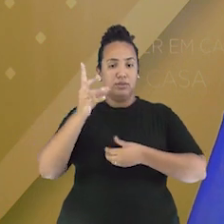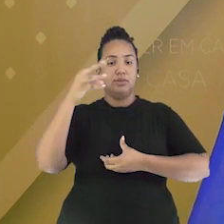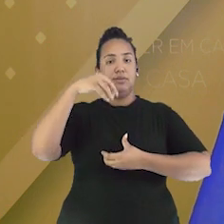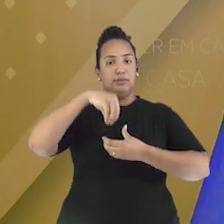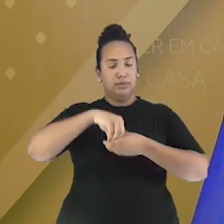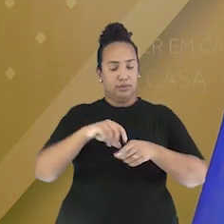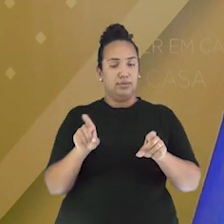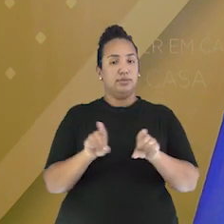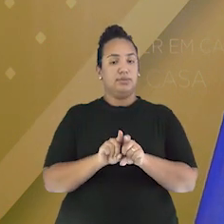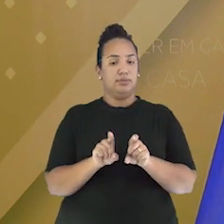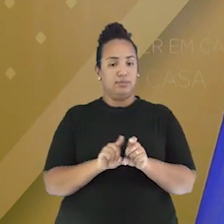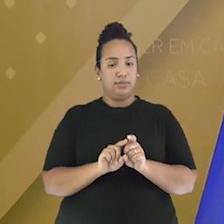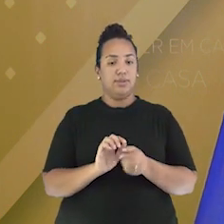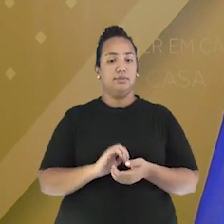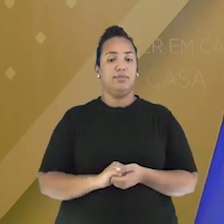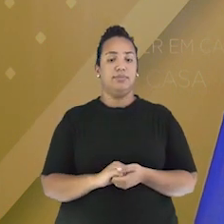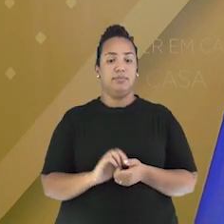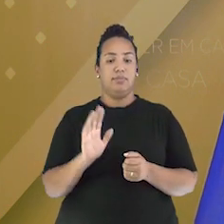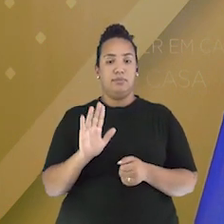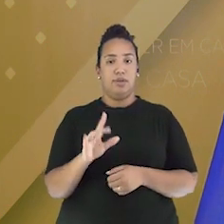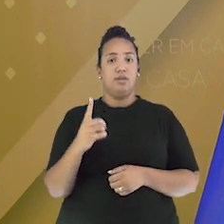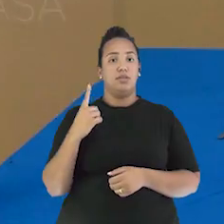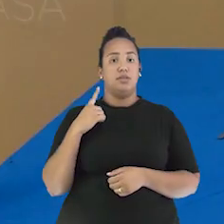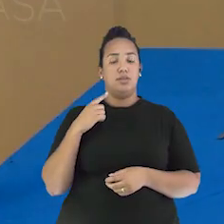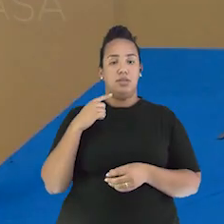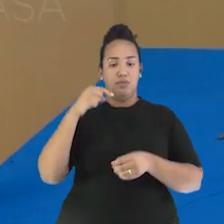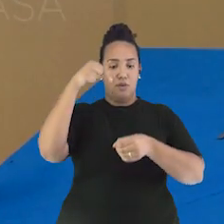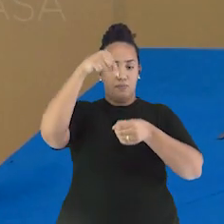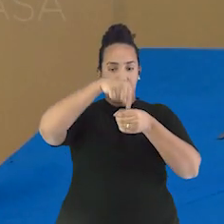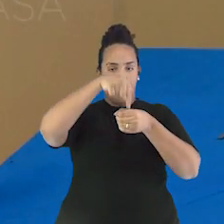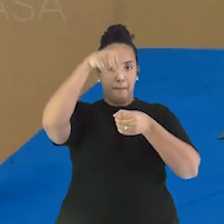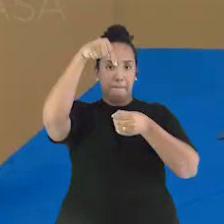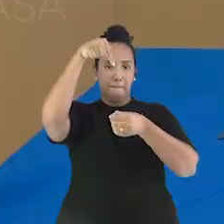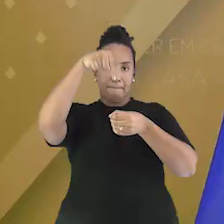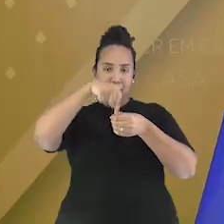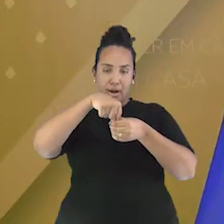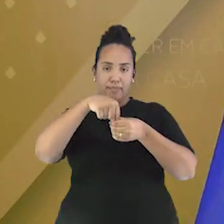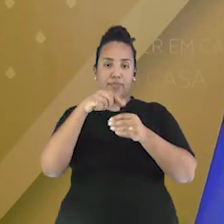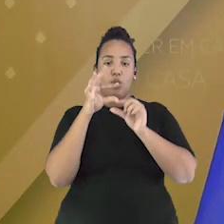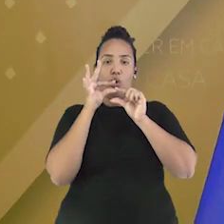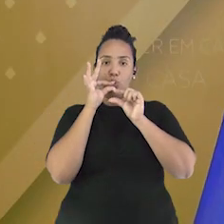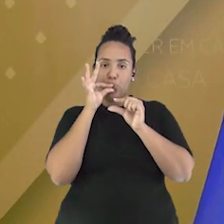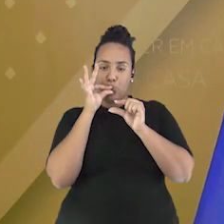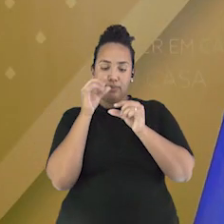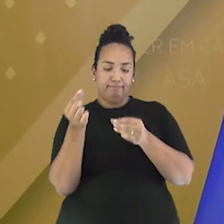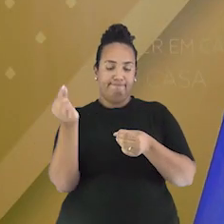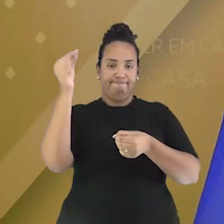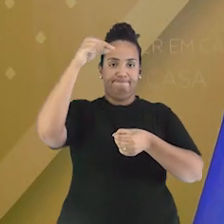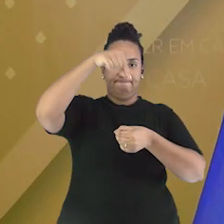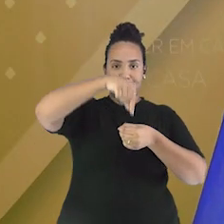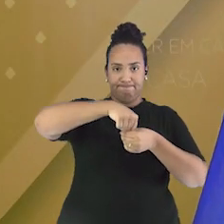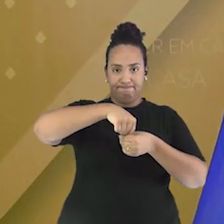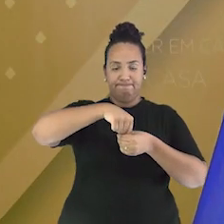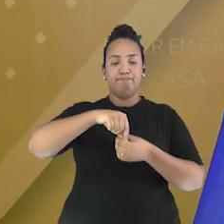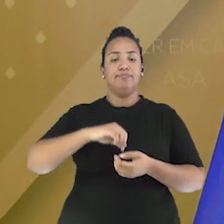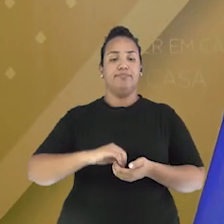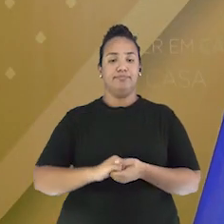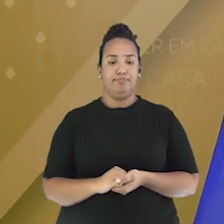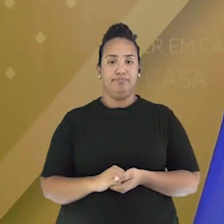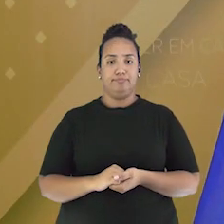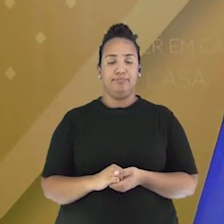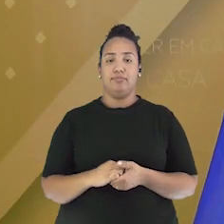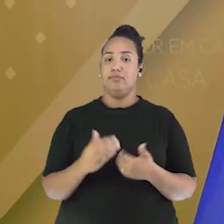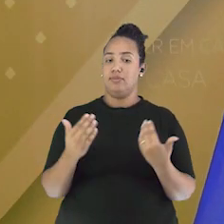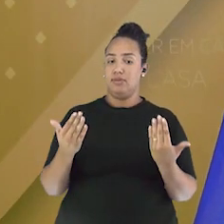está aqui, mas foram feitos 2 furinhos, show? Por onde os canudos passaram. E aí é que a